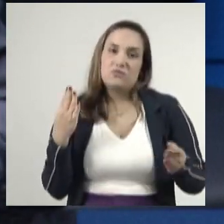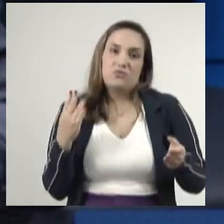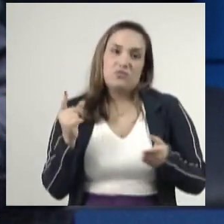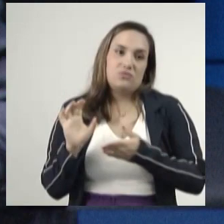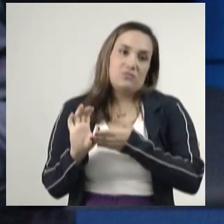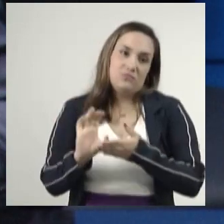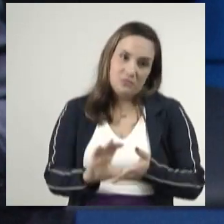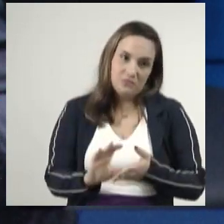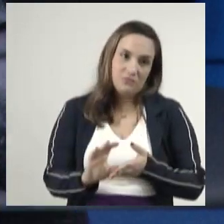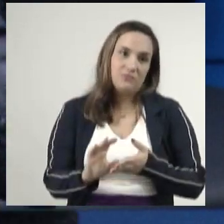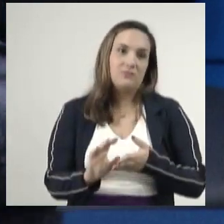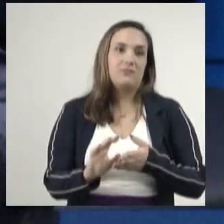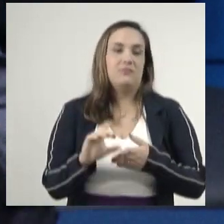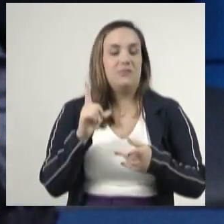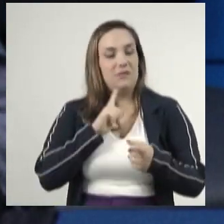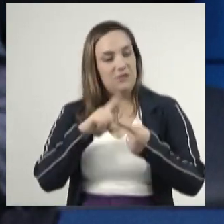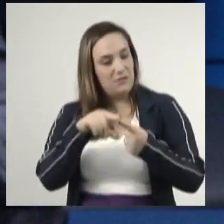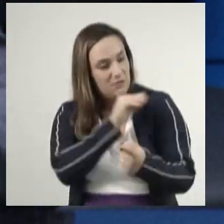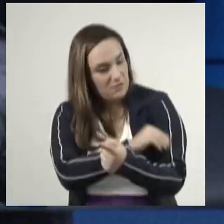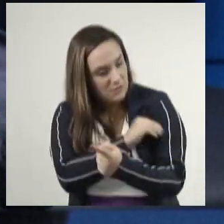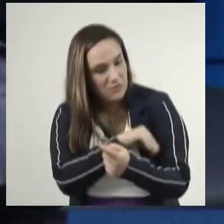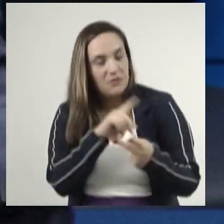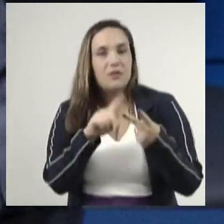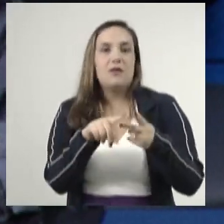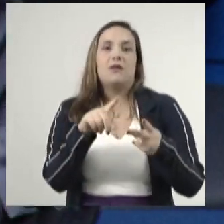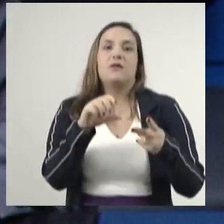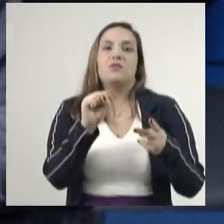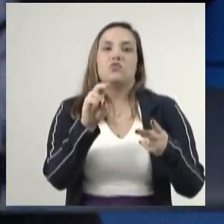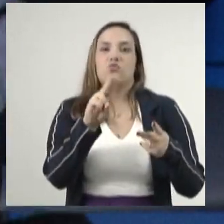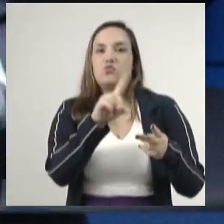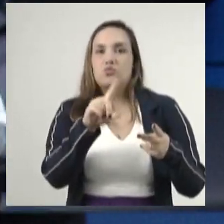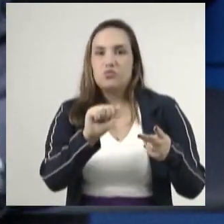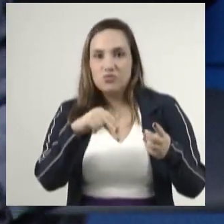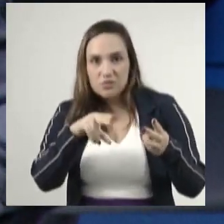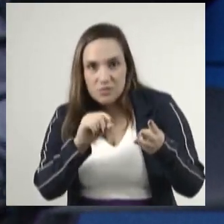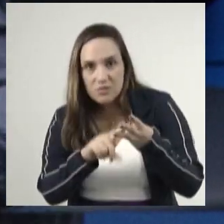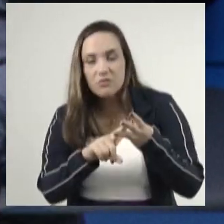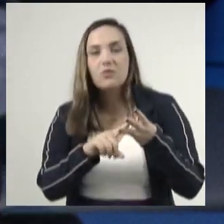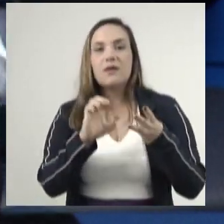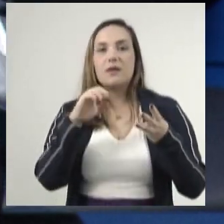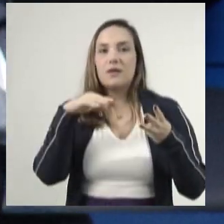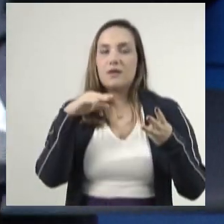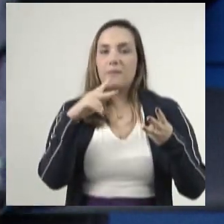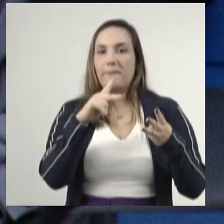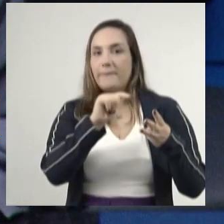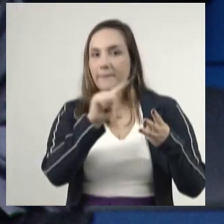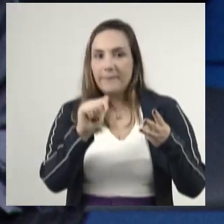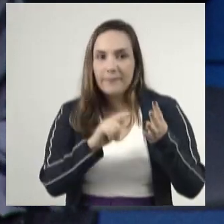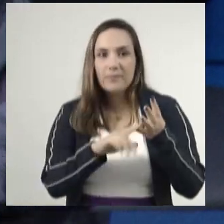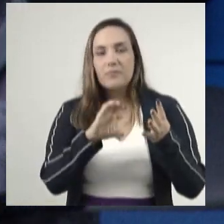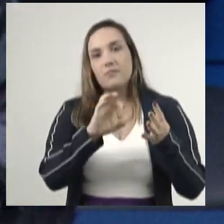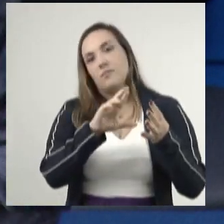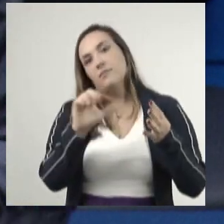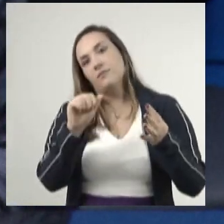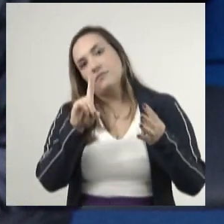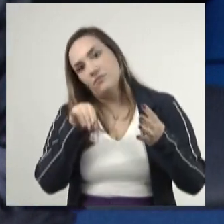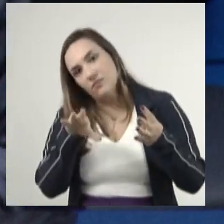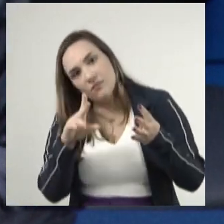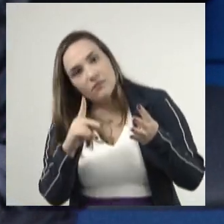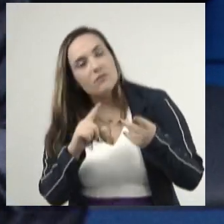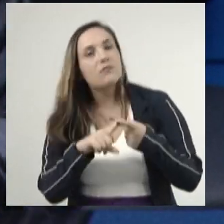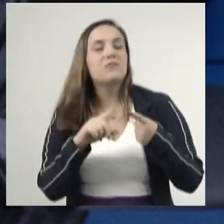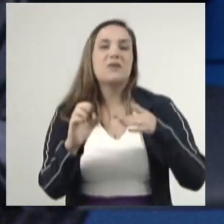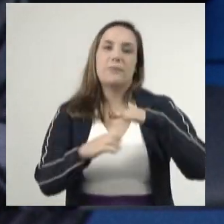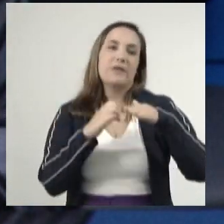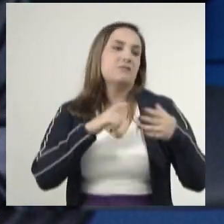para ter Arauco, para ter a Suzano, para ter a Impasa, para ter a Delmile, para ter a Serradinho, para ter as empresas